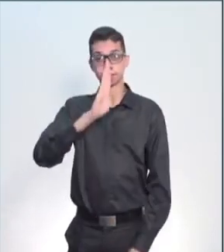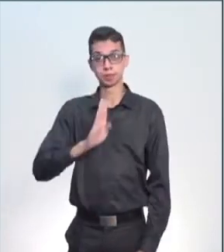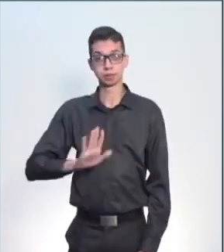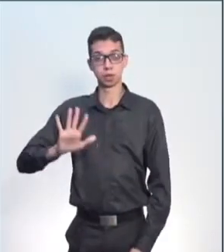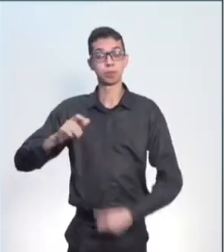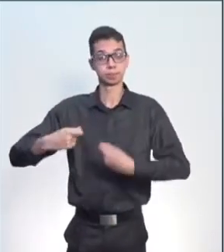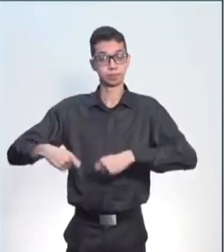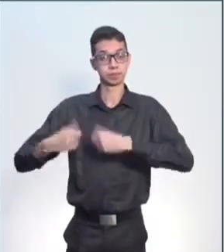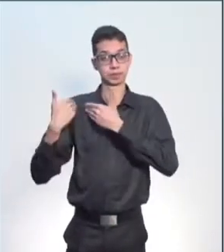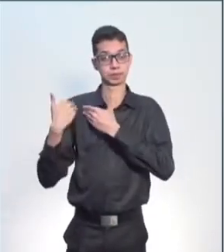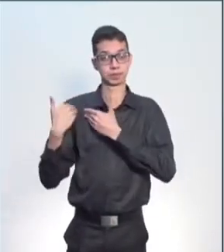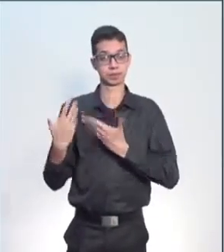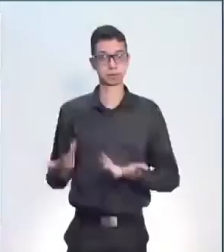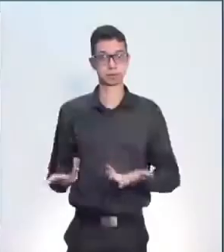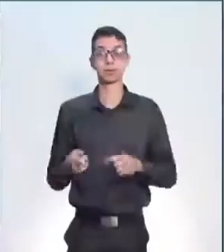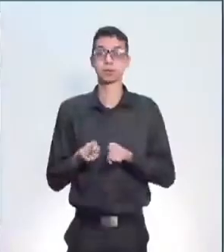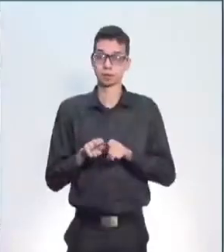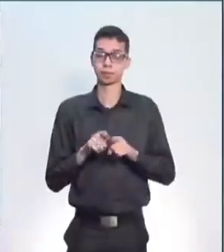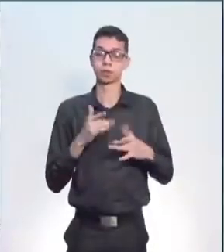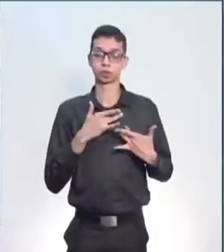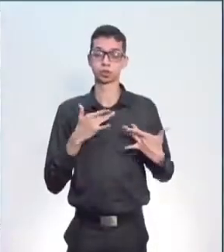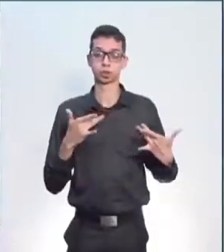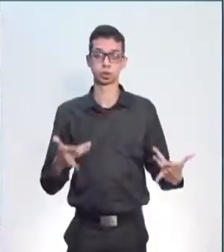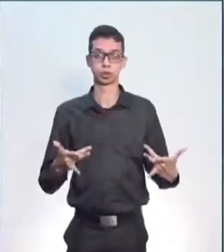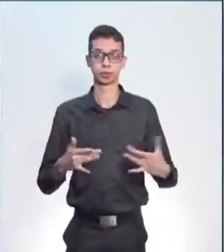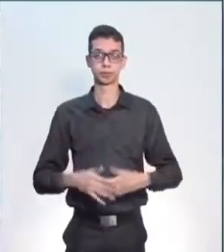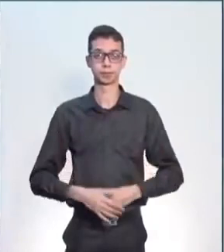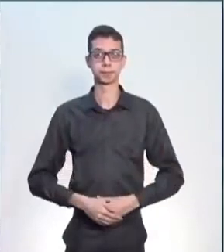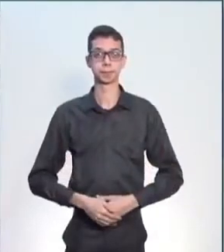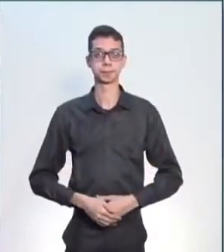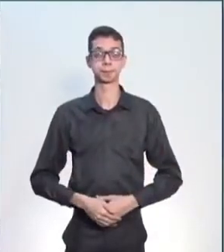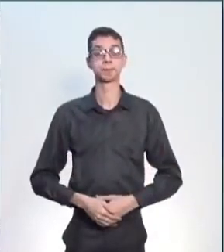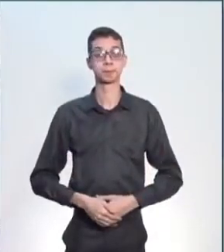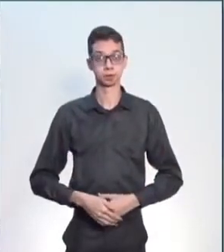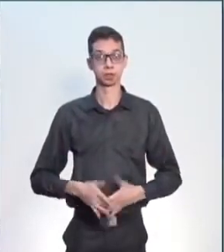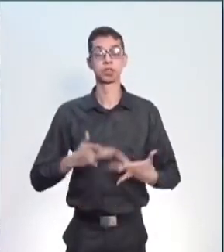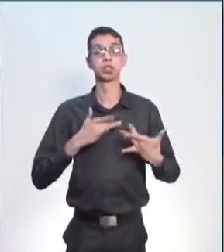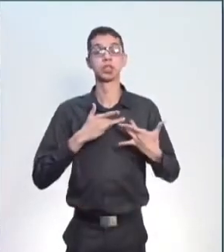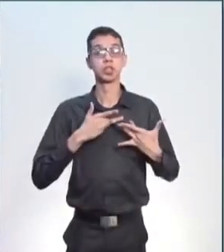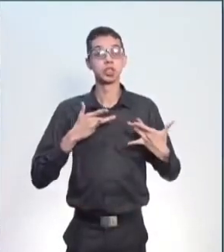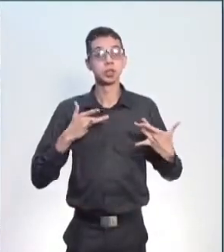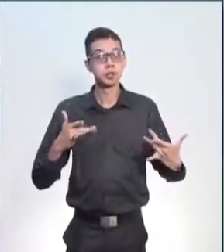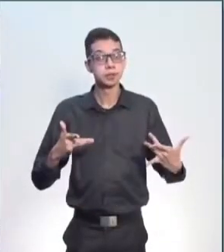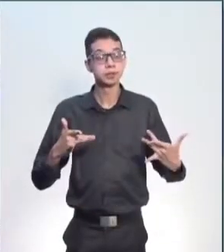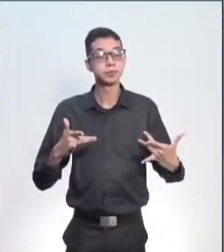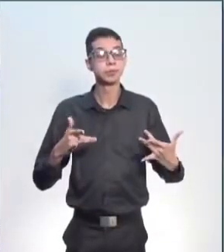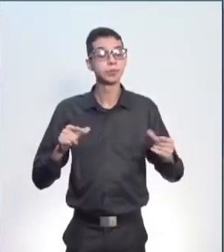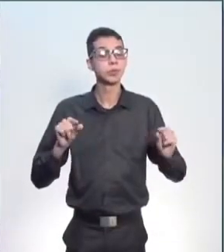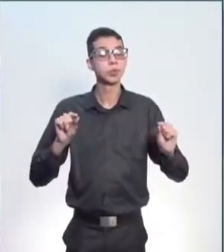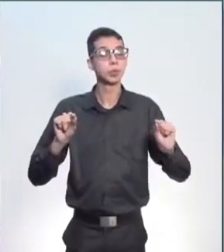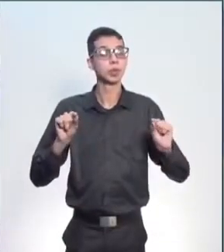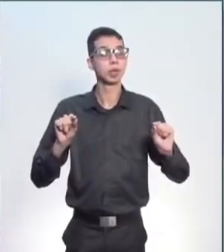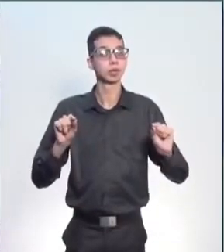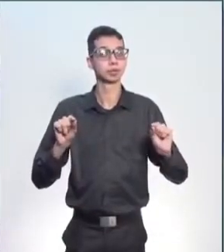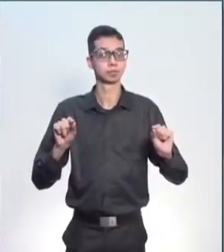eles, a solidariedade. E essa solidariedade, ela deve ser não